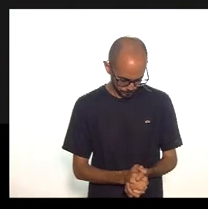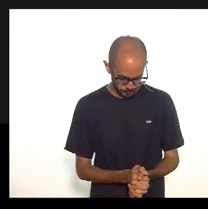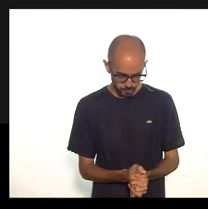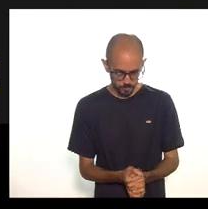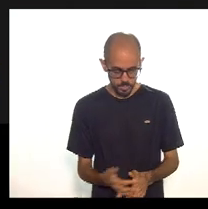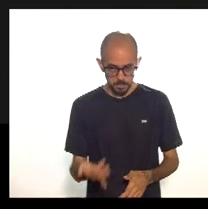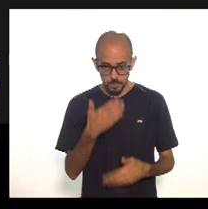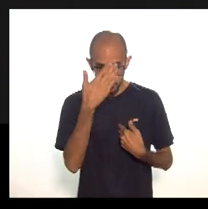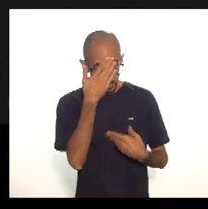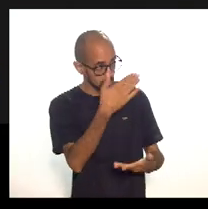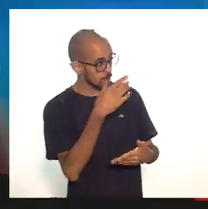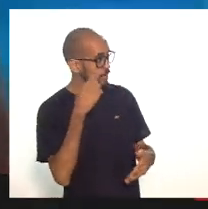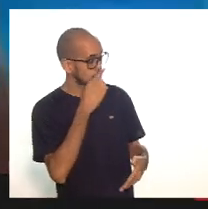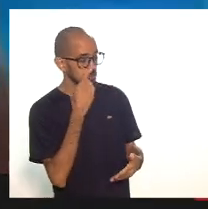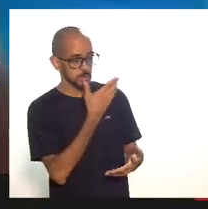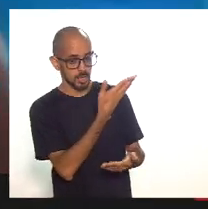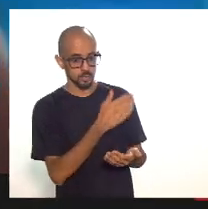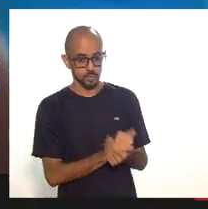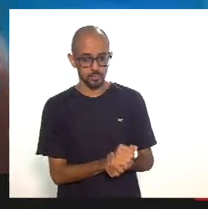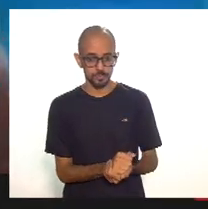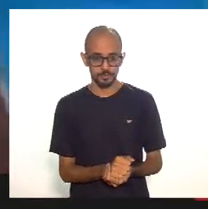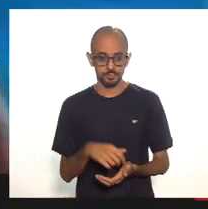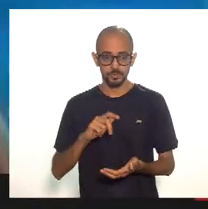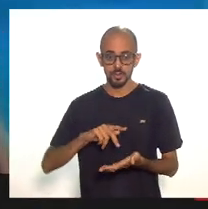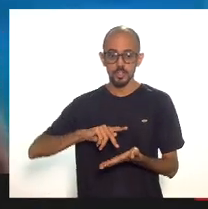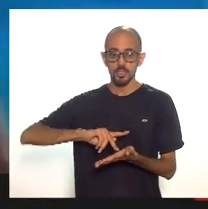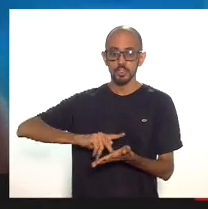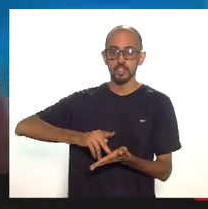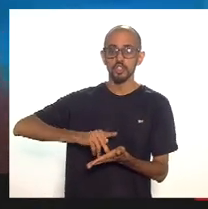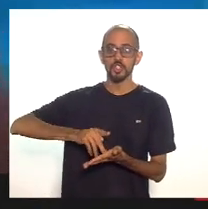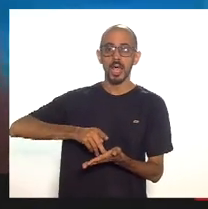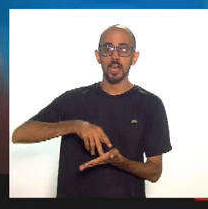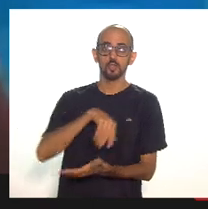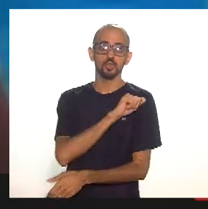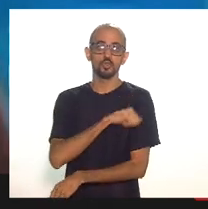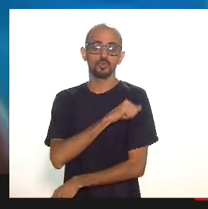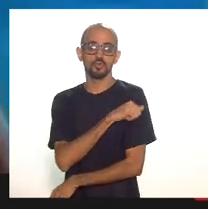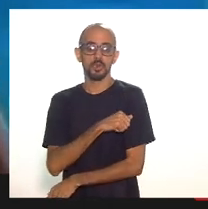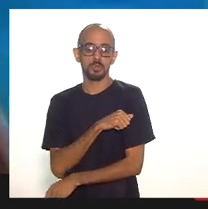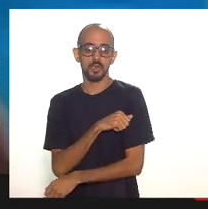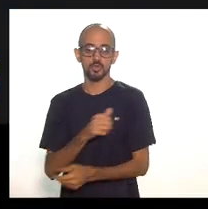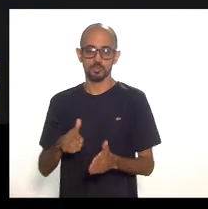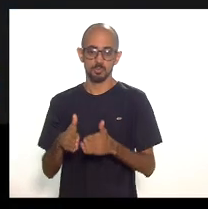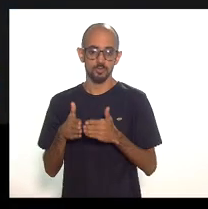Obrigado, deputado. O Sindicato dos Enfermeiros, a enfermeira Mônica Armada, por favor.